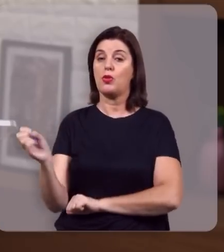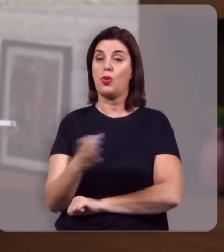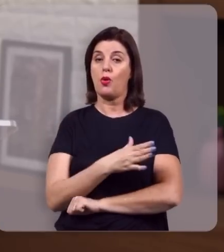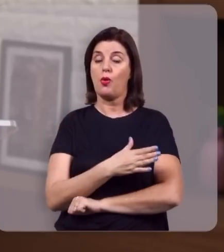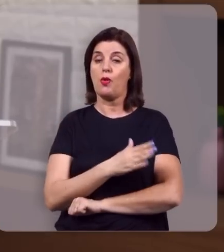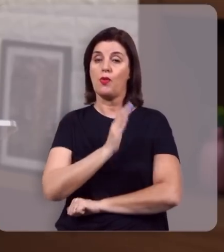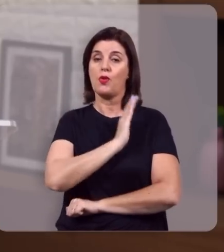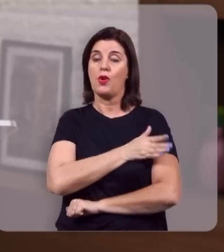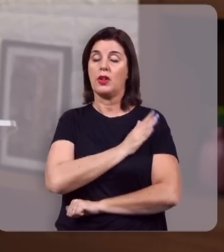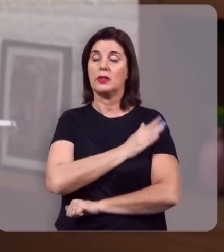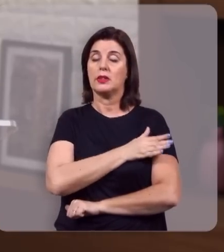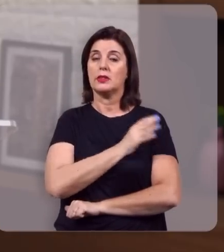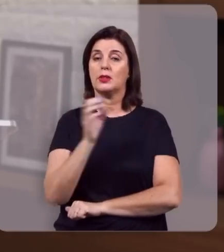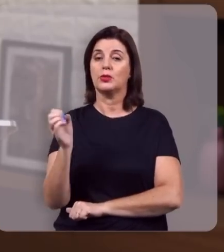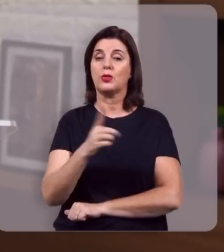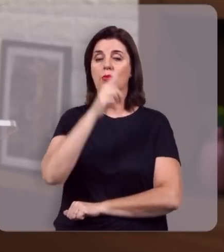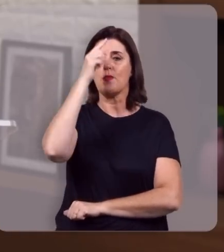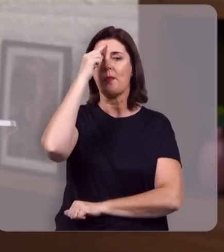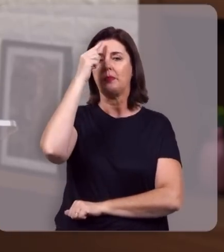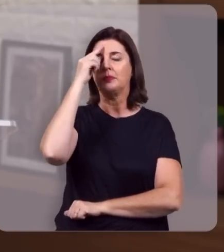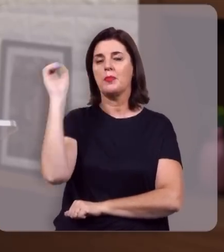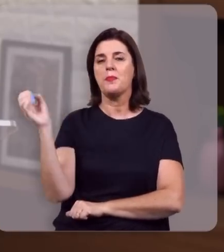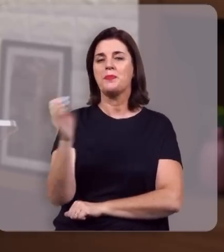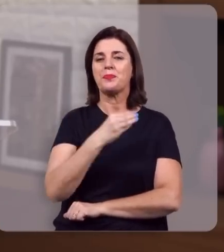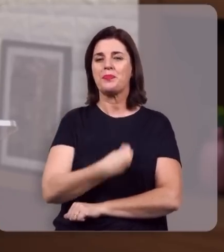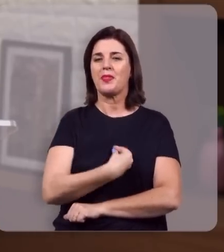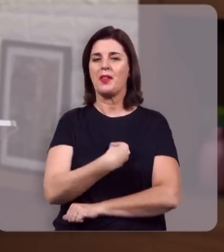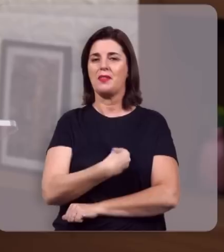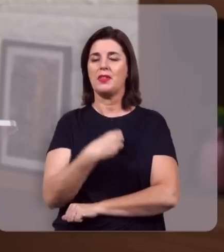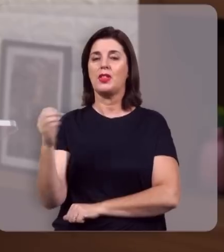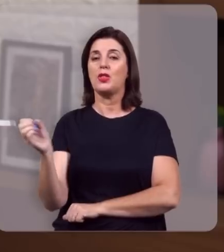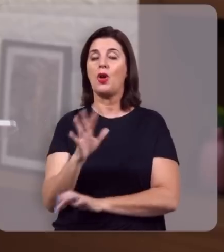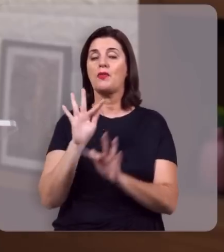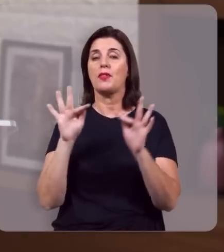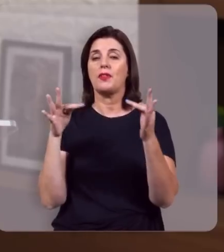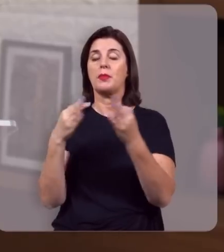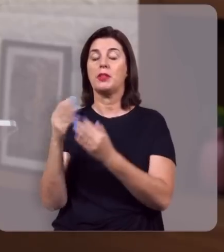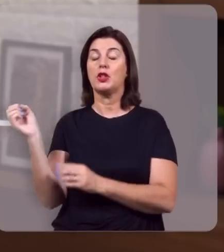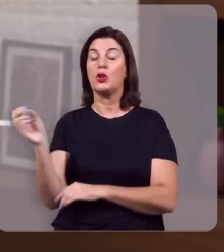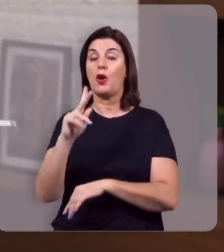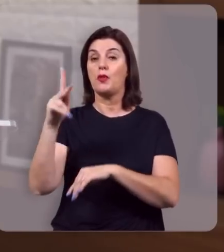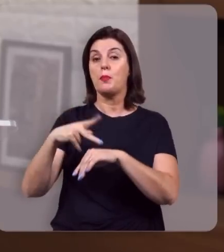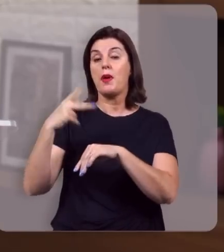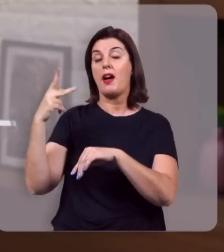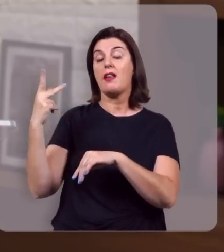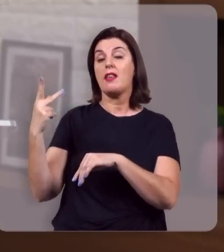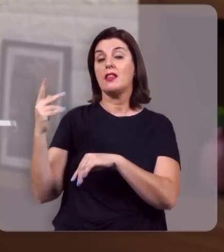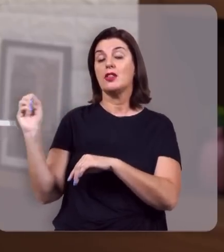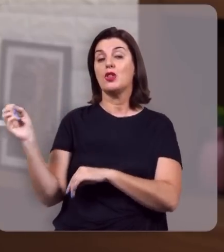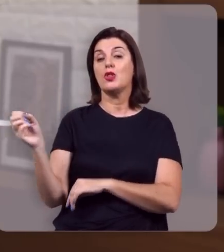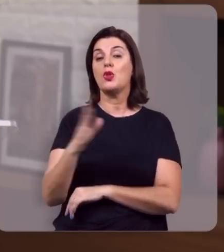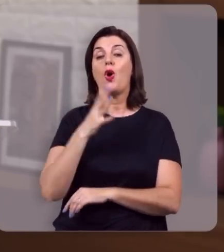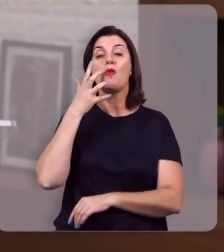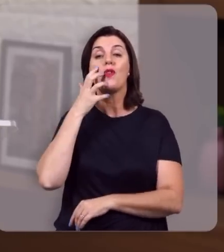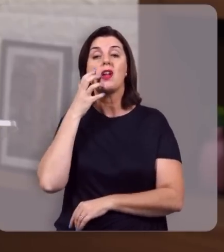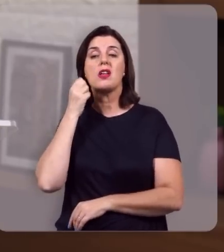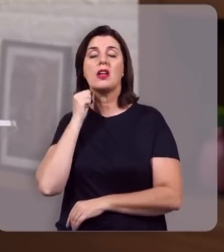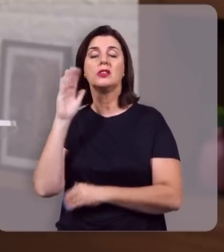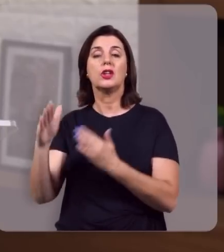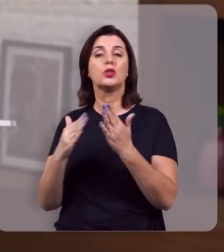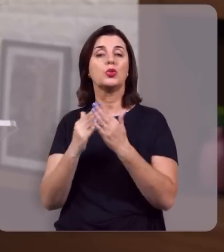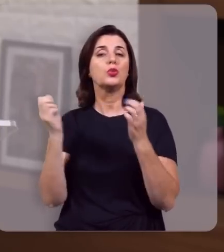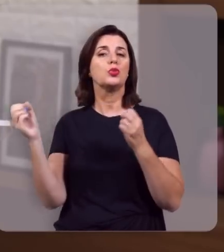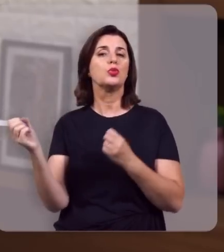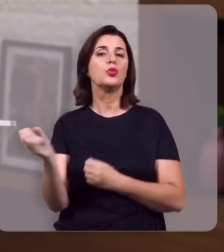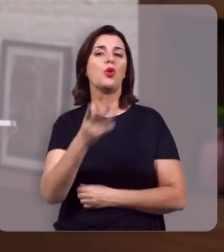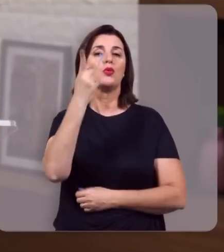criatura, um novo coração, uma nova mente, uma nova vida, uma nova família, uma nova pátria, uma nova herança. Tudo se fez